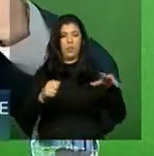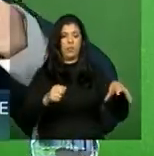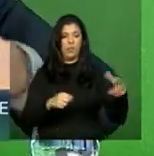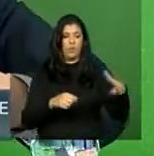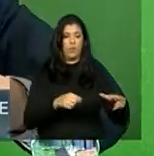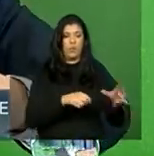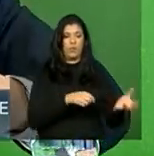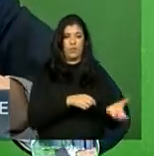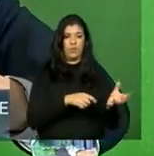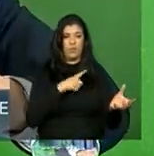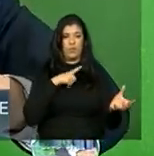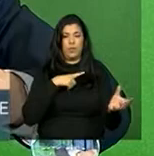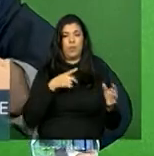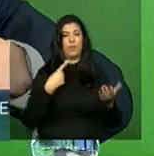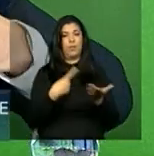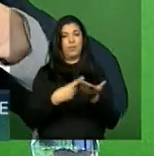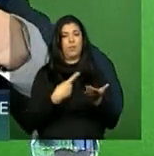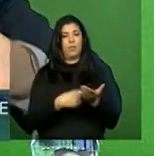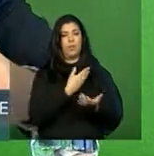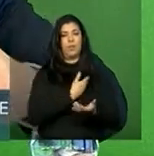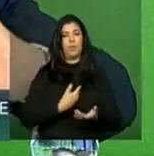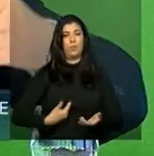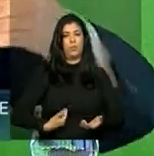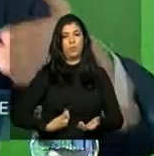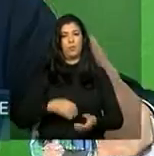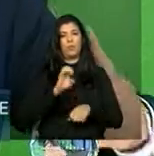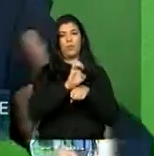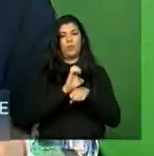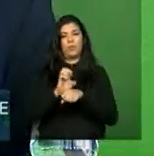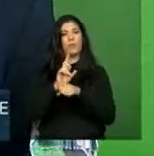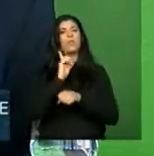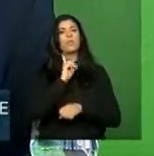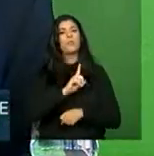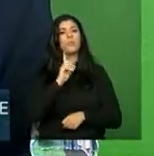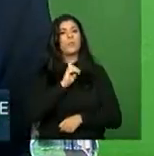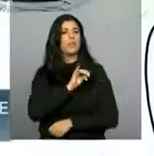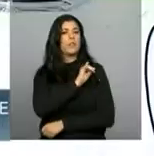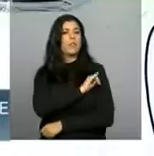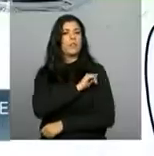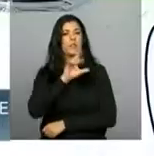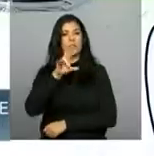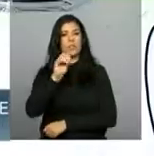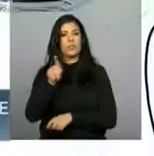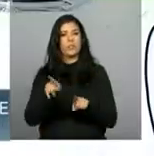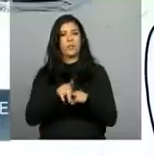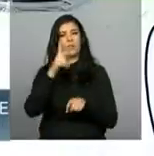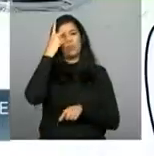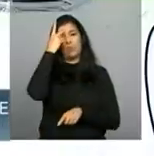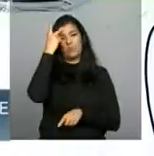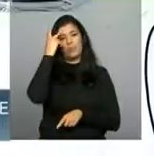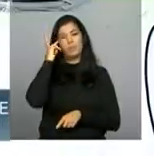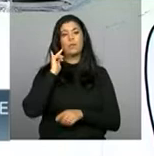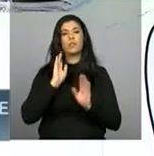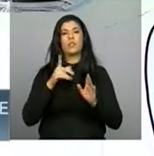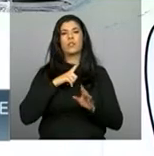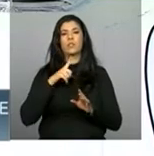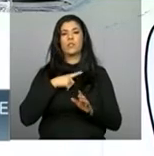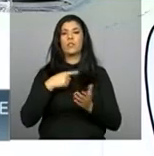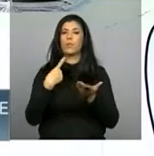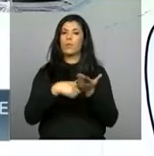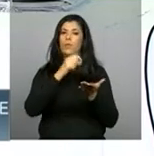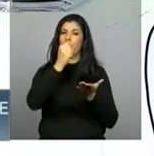federal estado de Rio de Janeiro Minas Gerais e São Paulo Aliás com a chancela